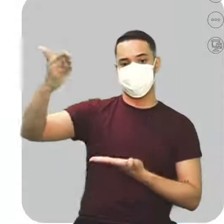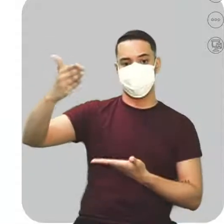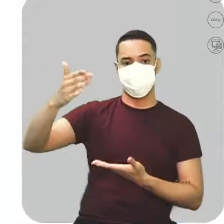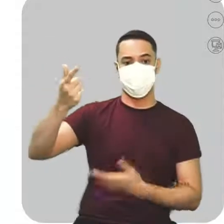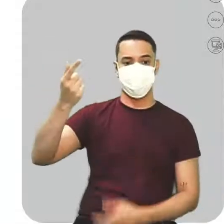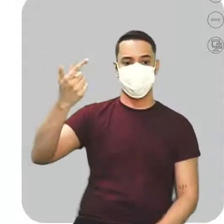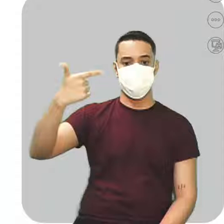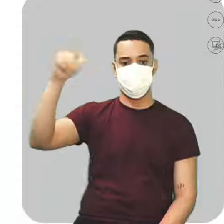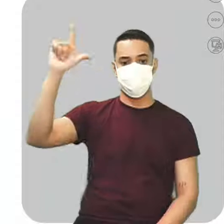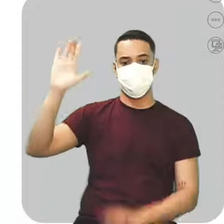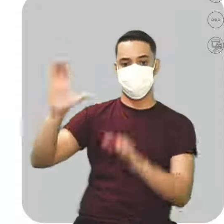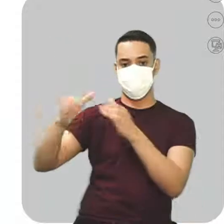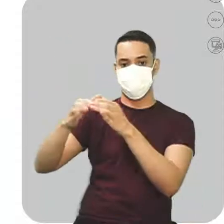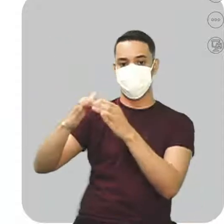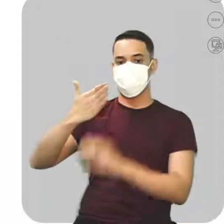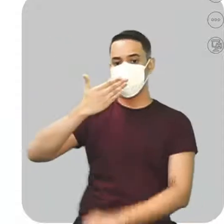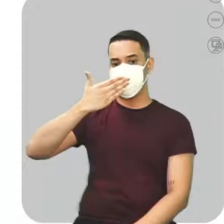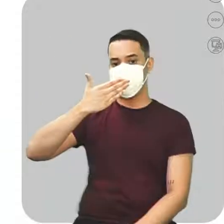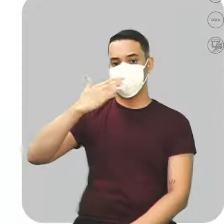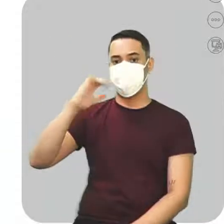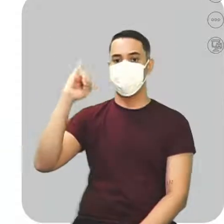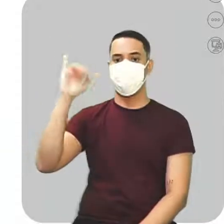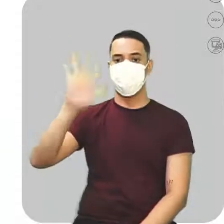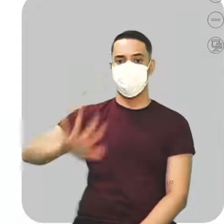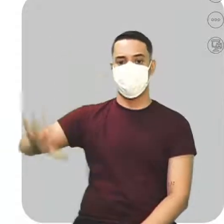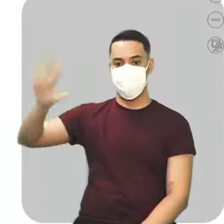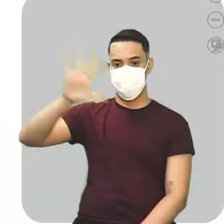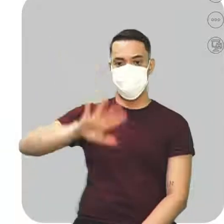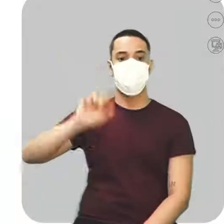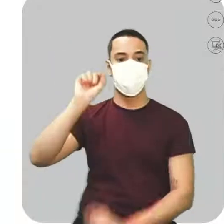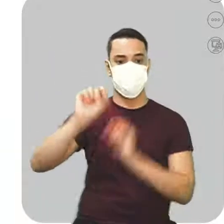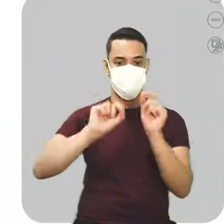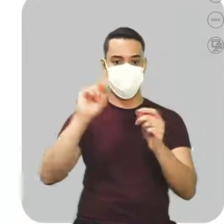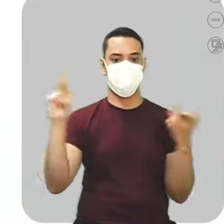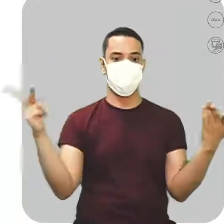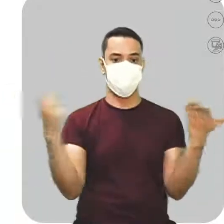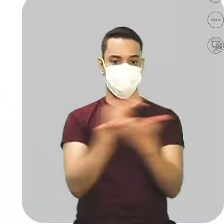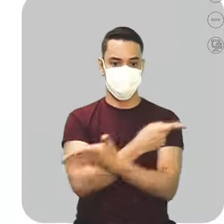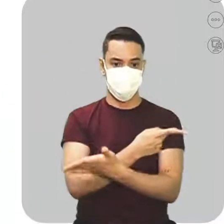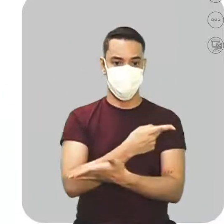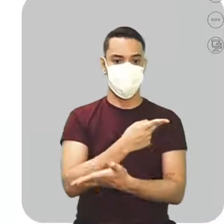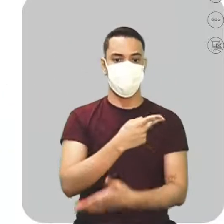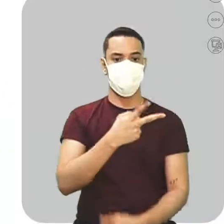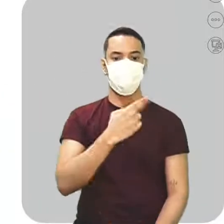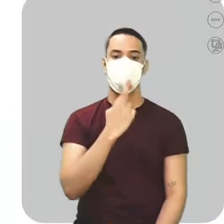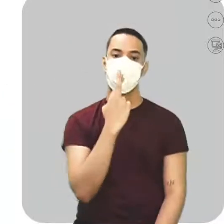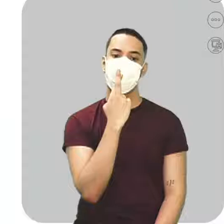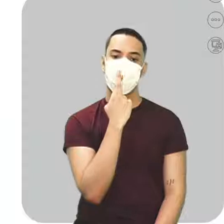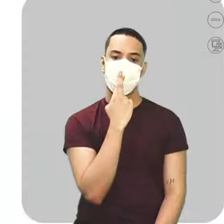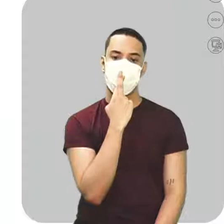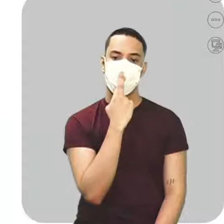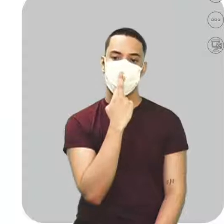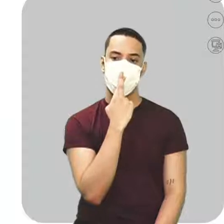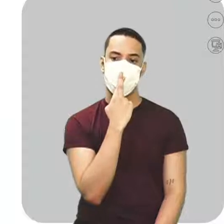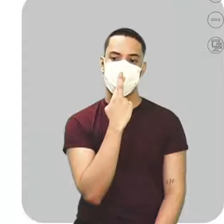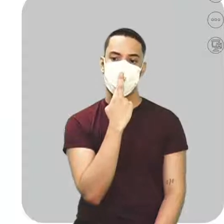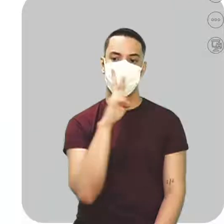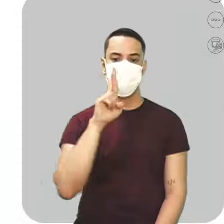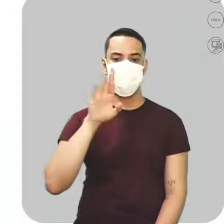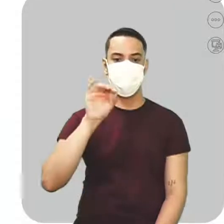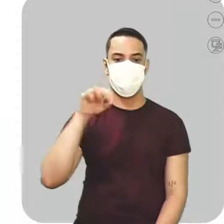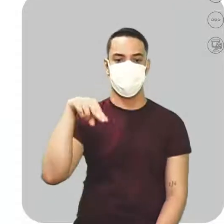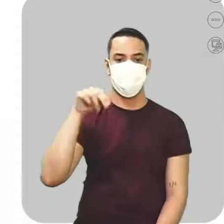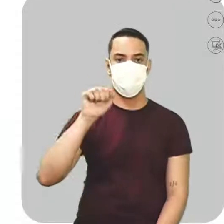times internacionais. É o que aconteceu com o Reinaldo Fenômeno, olha só,